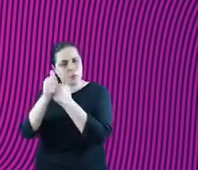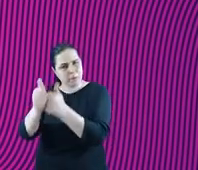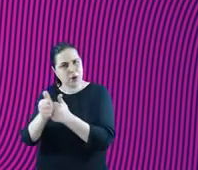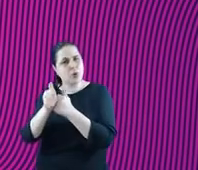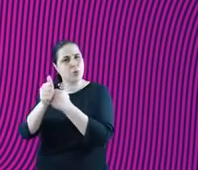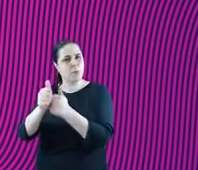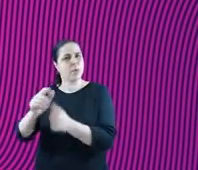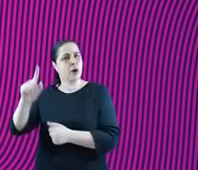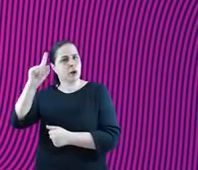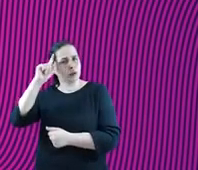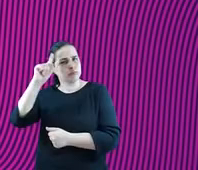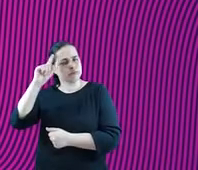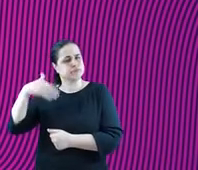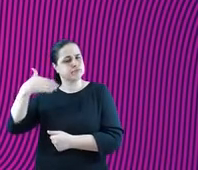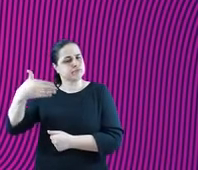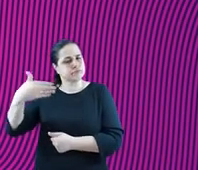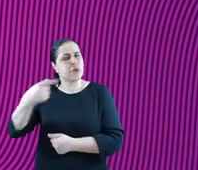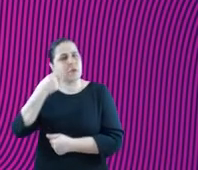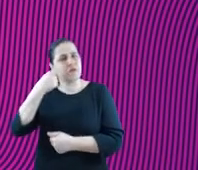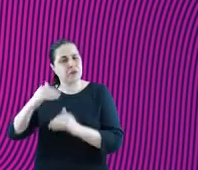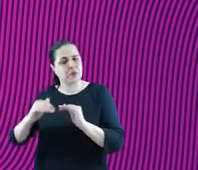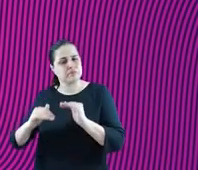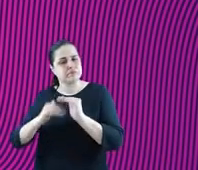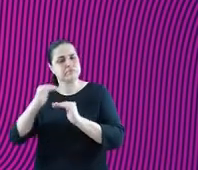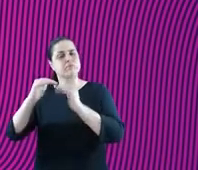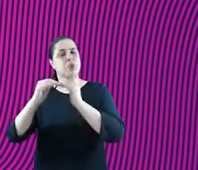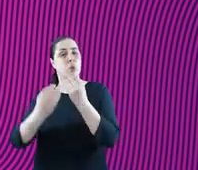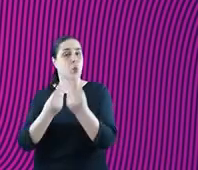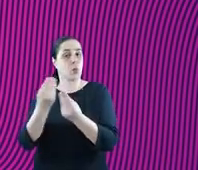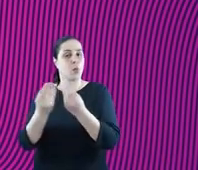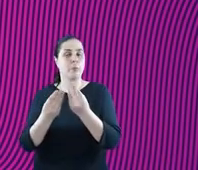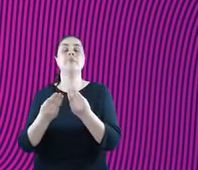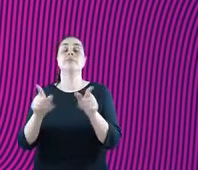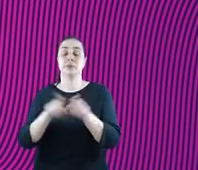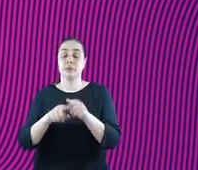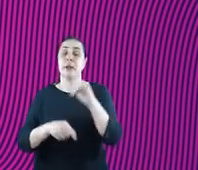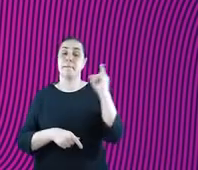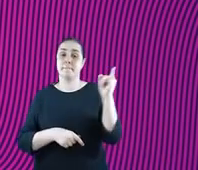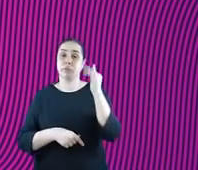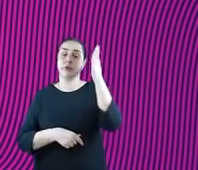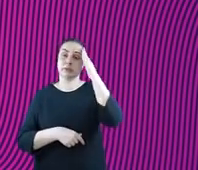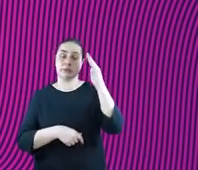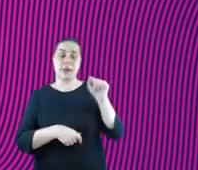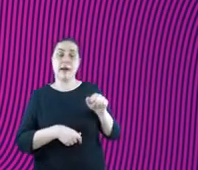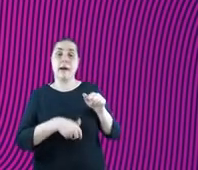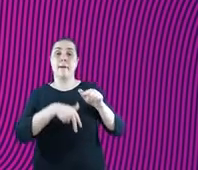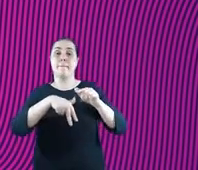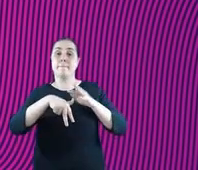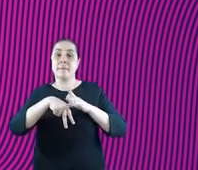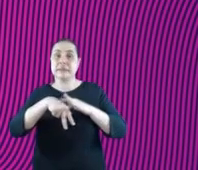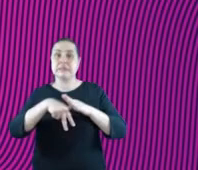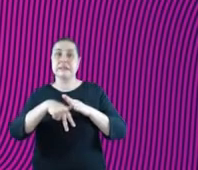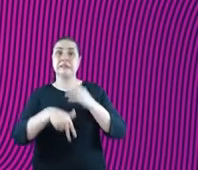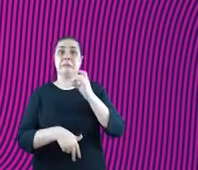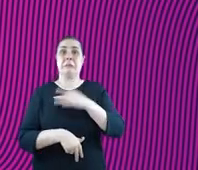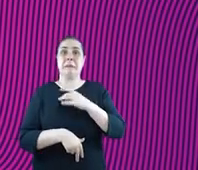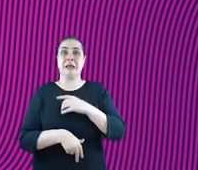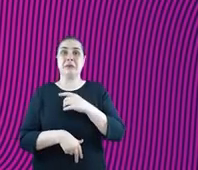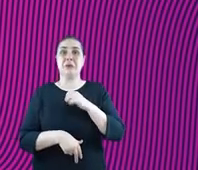muito importante a gente entender, né, que essa paciente ela vai sempre ter medo da recidiva,